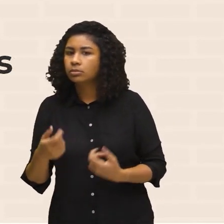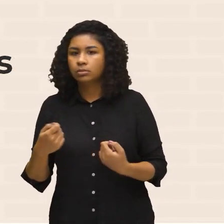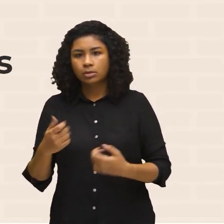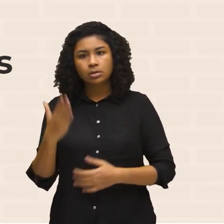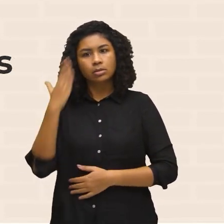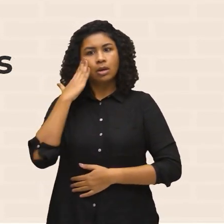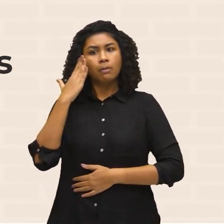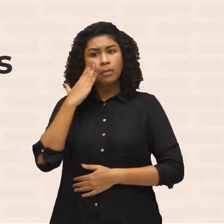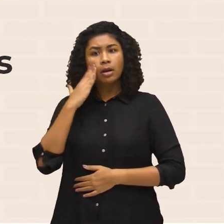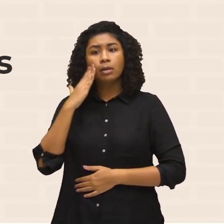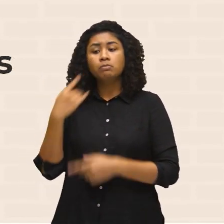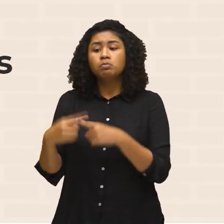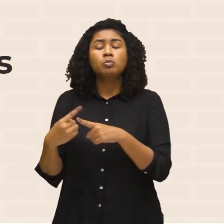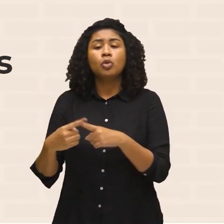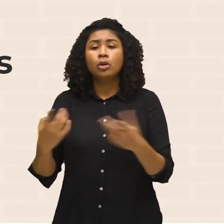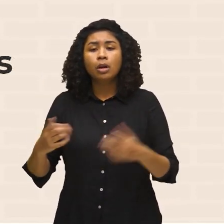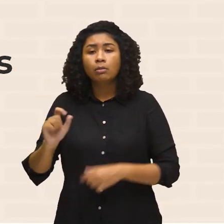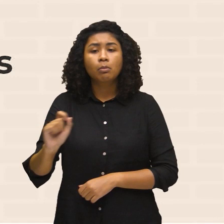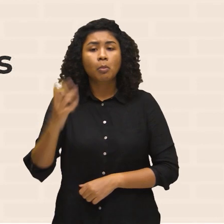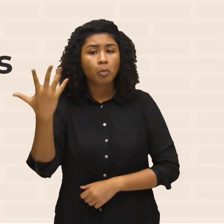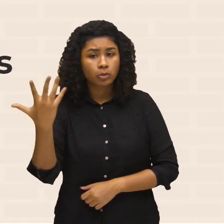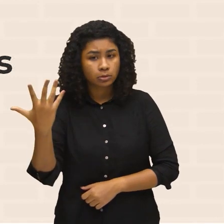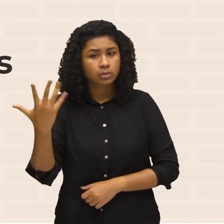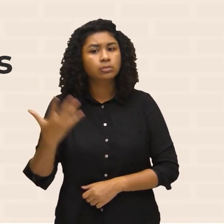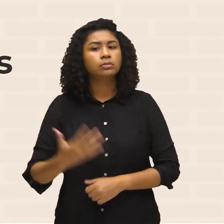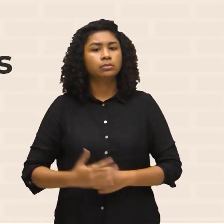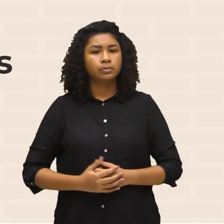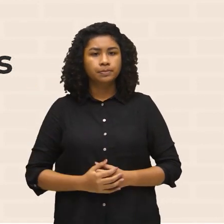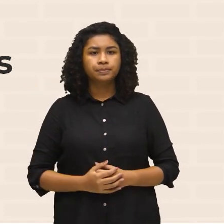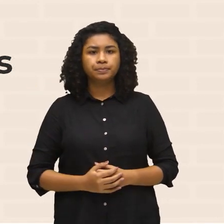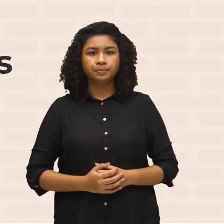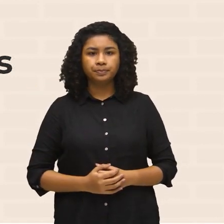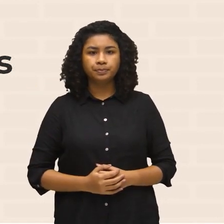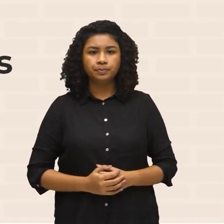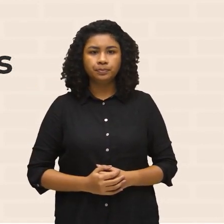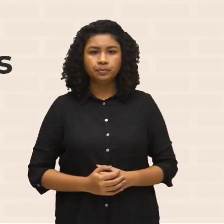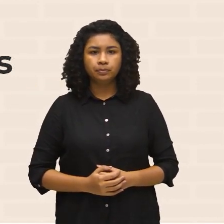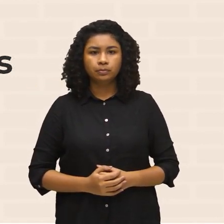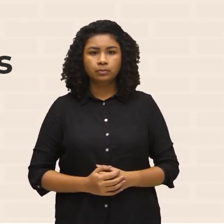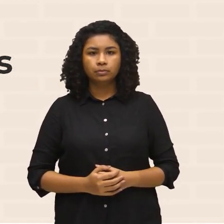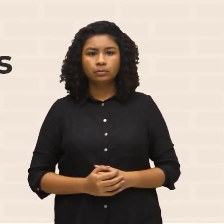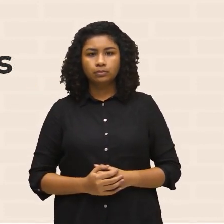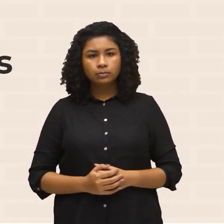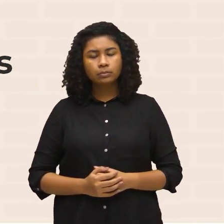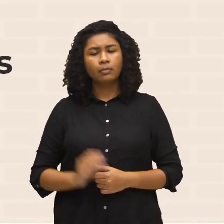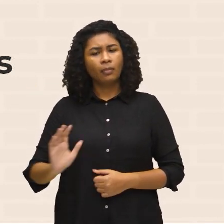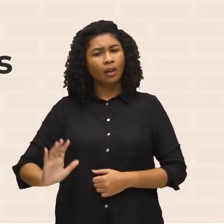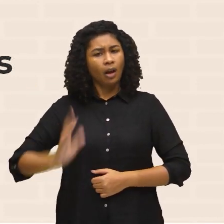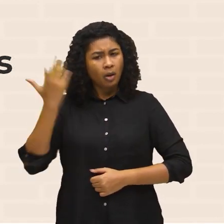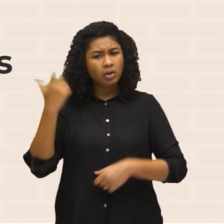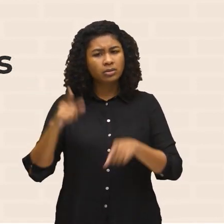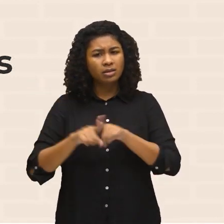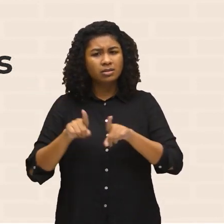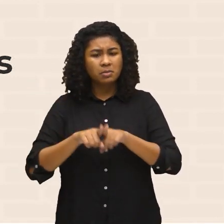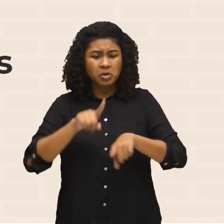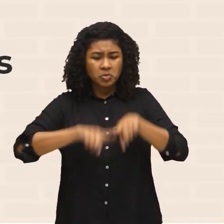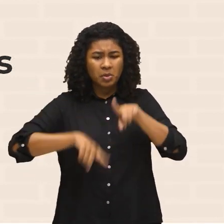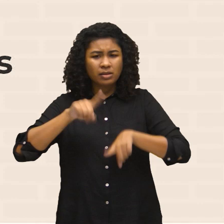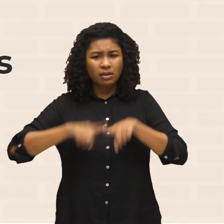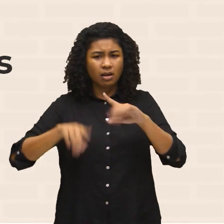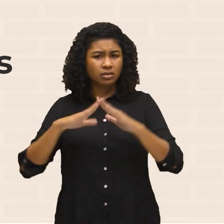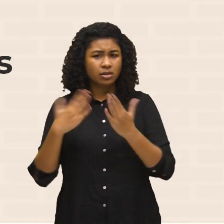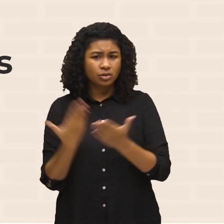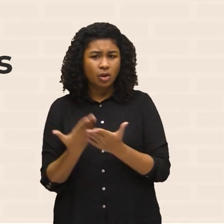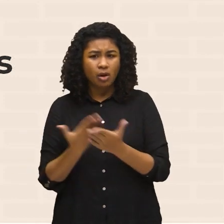ou roubados, né? A vítima também, além de ela ser uma criança que ela pode não reagir,